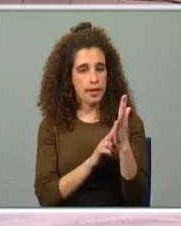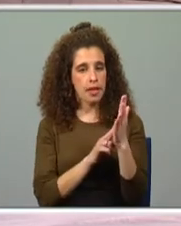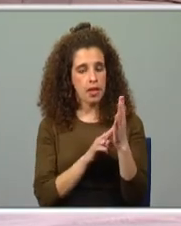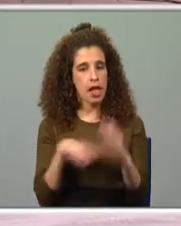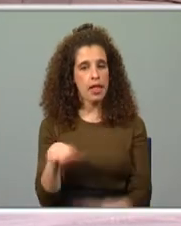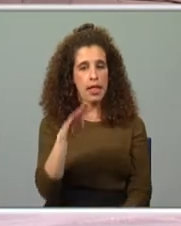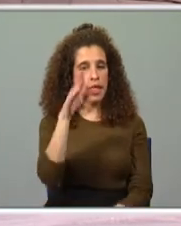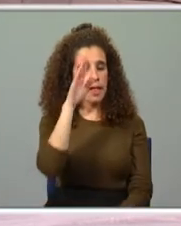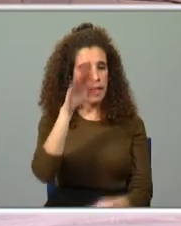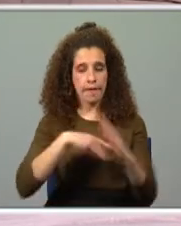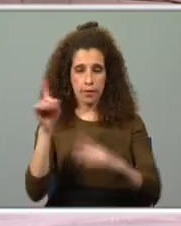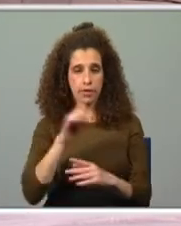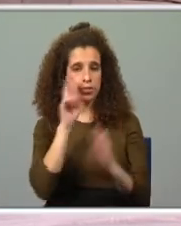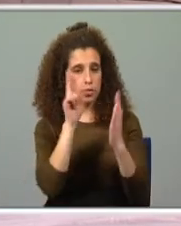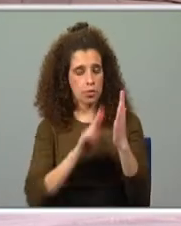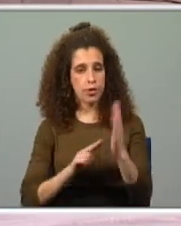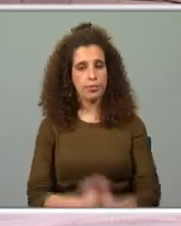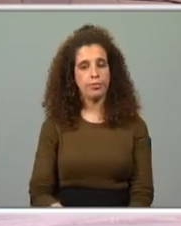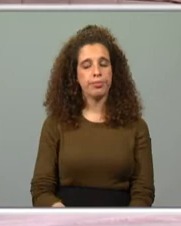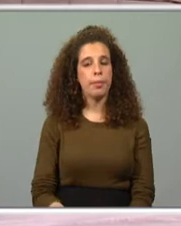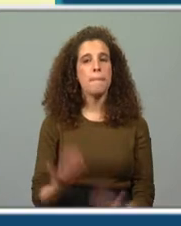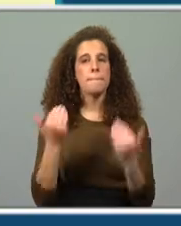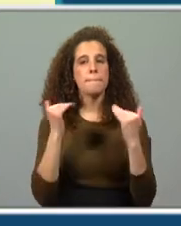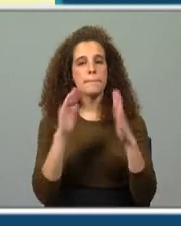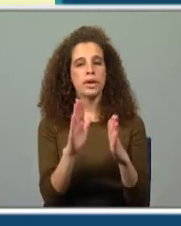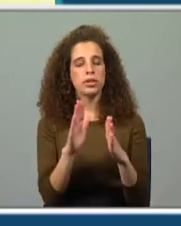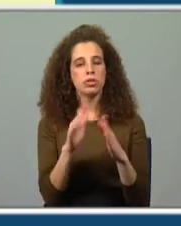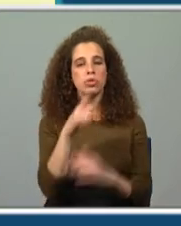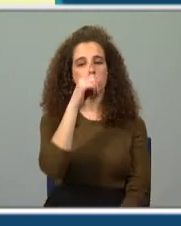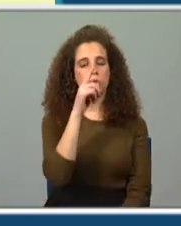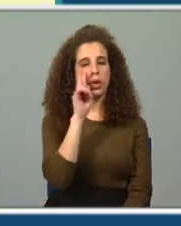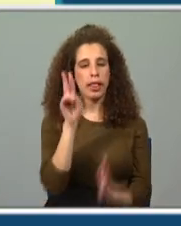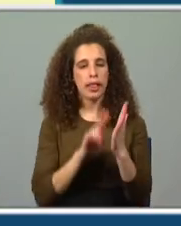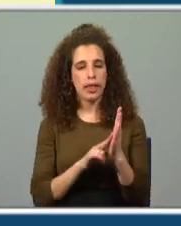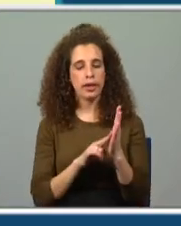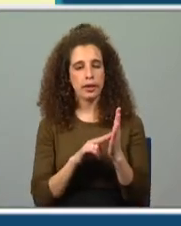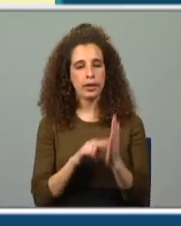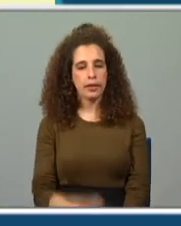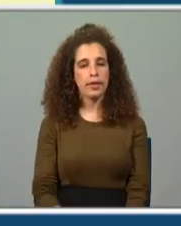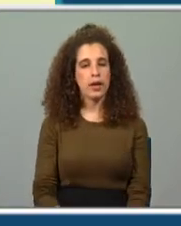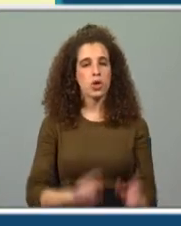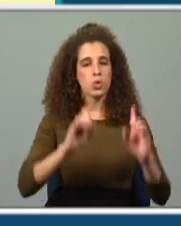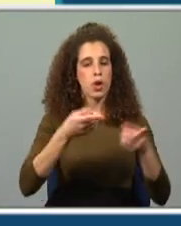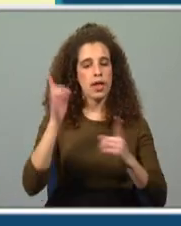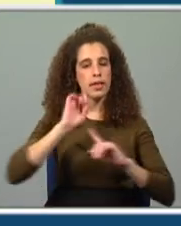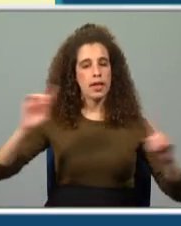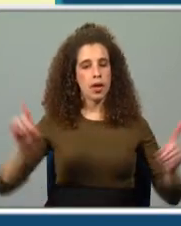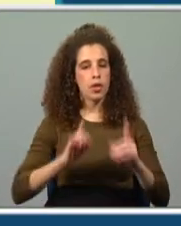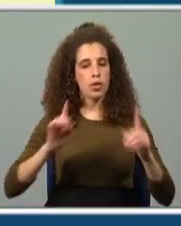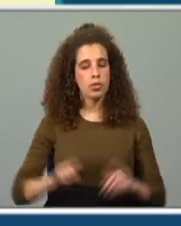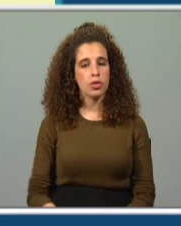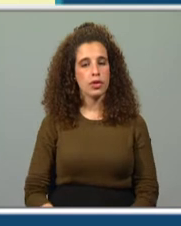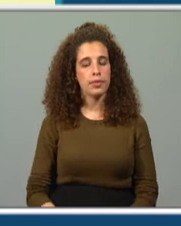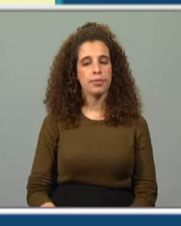não fazemos a leitura das indicações cênicas. Mas vou aqui ler a final que diz: arranca a música da banda